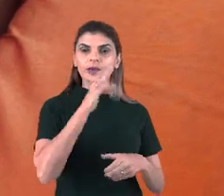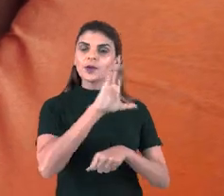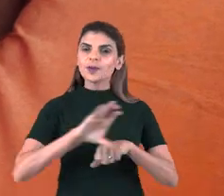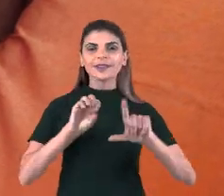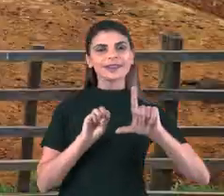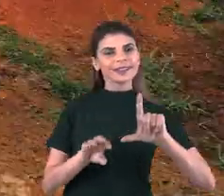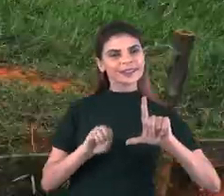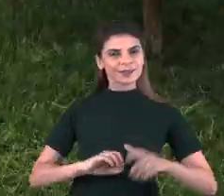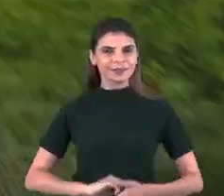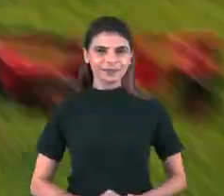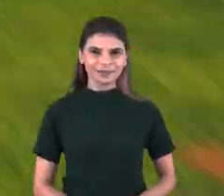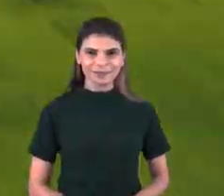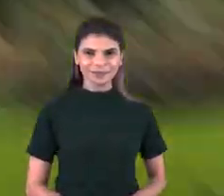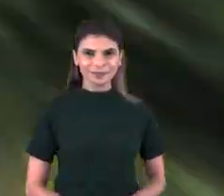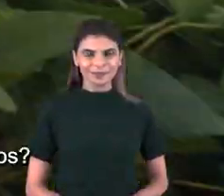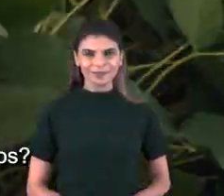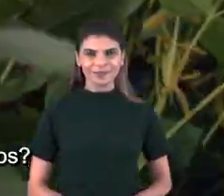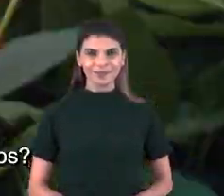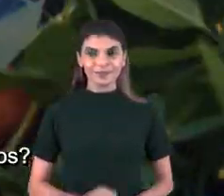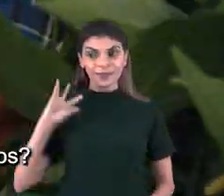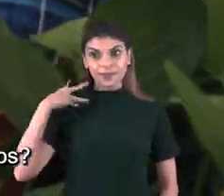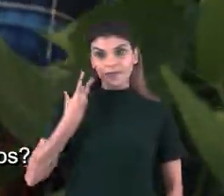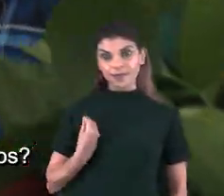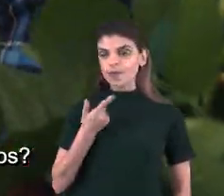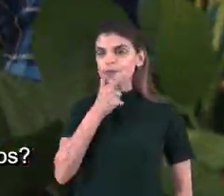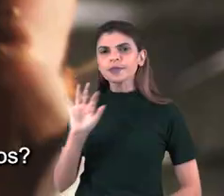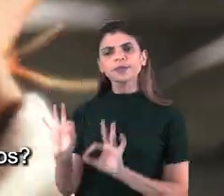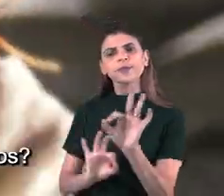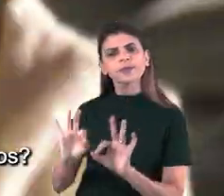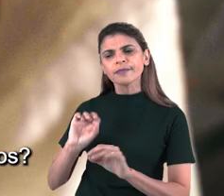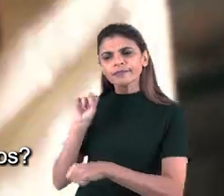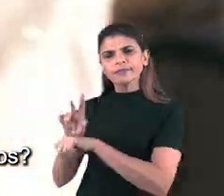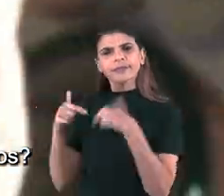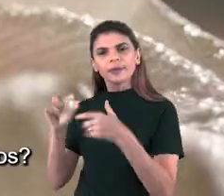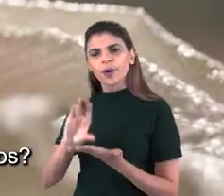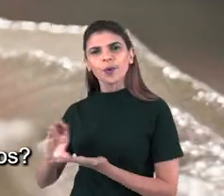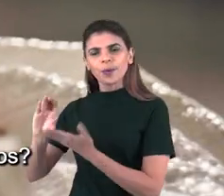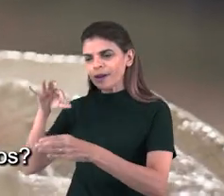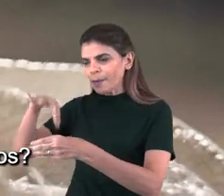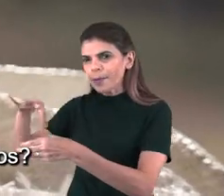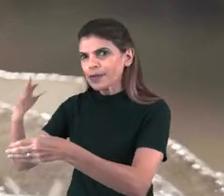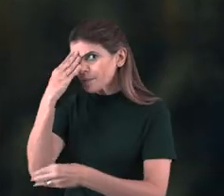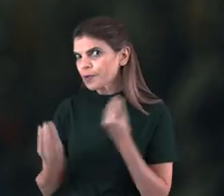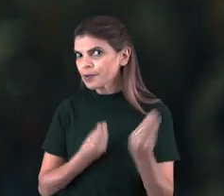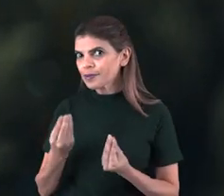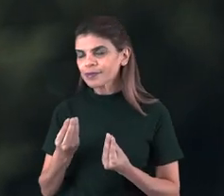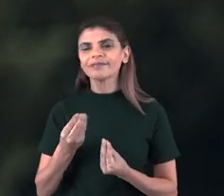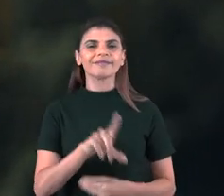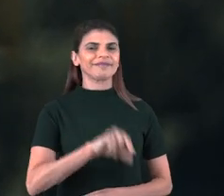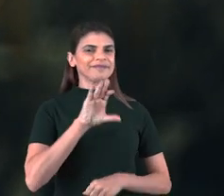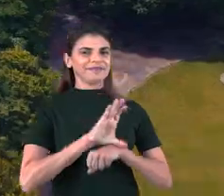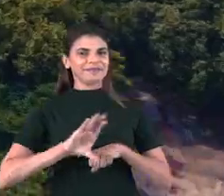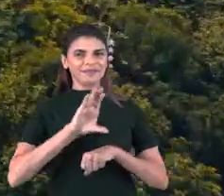cursando licenciatura. E sabe como a Fran se preparou para esse emprego numa cooperativa de grãos? Eu escolhi o curso